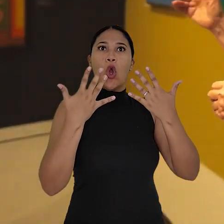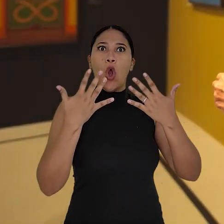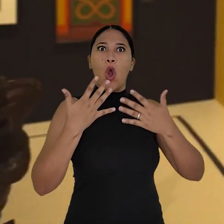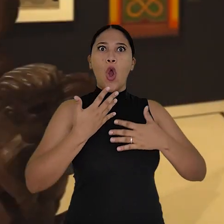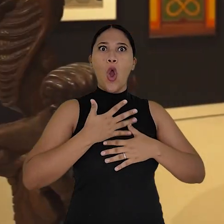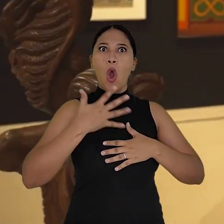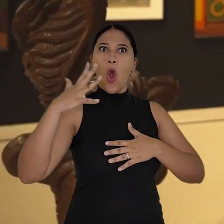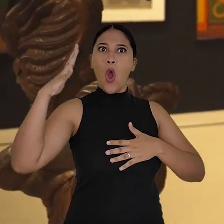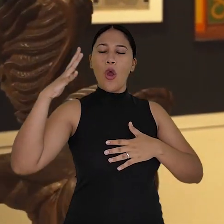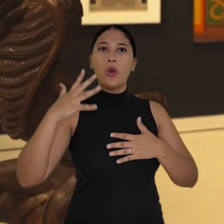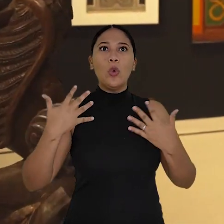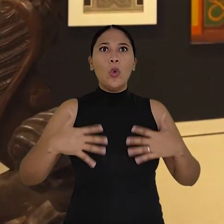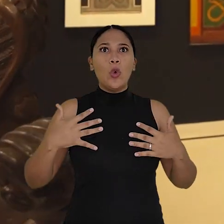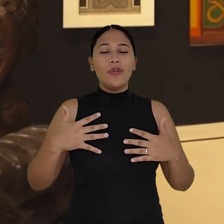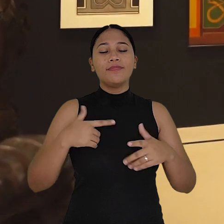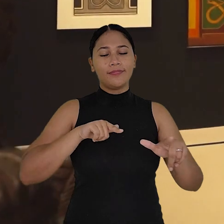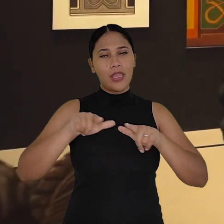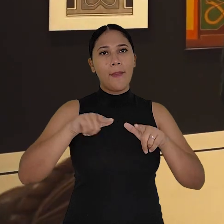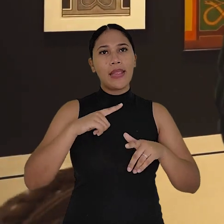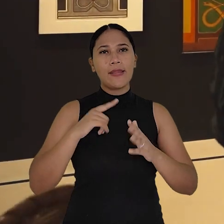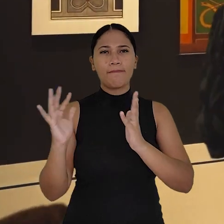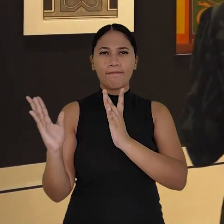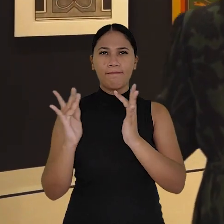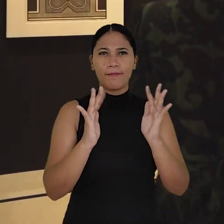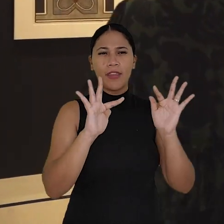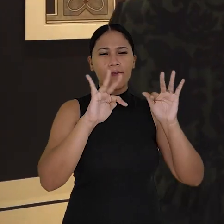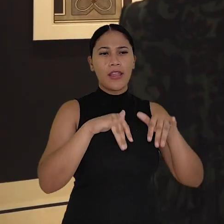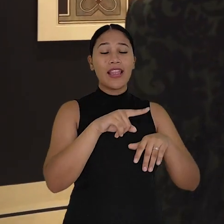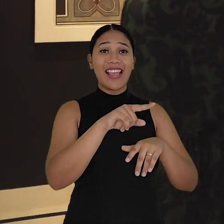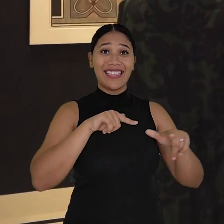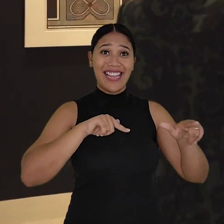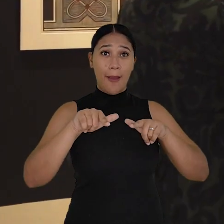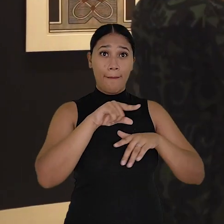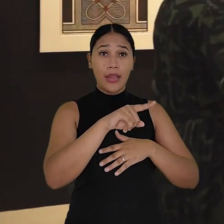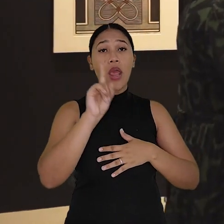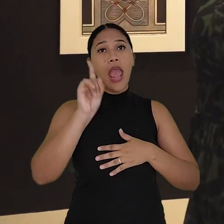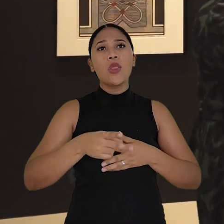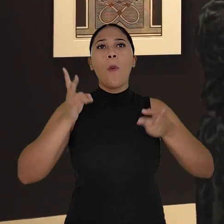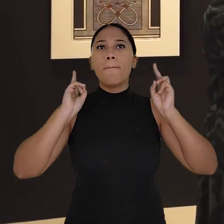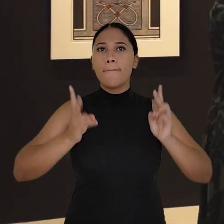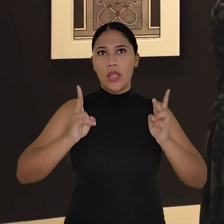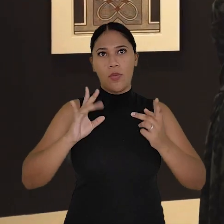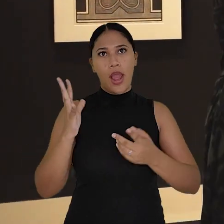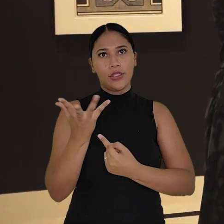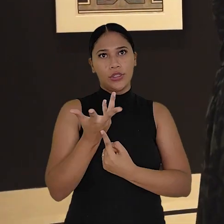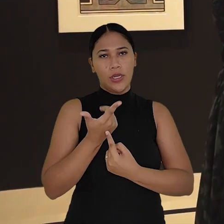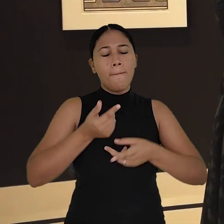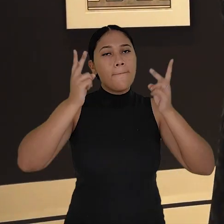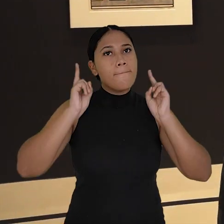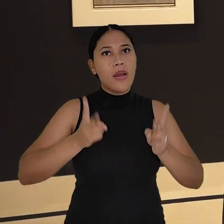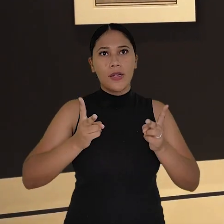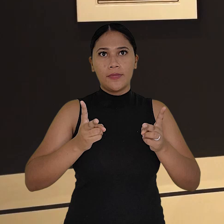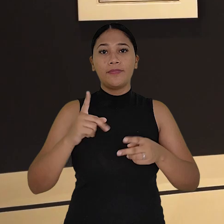E aqui a gente tem o trabalho, aqui terminando, esses trabalhos aqui são do mesmo artista, o